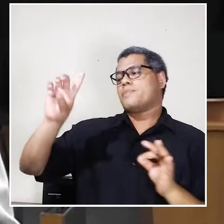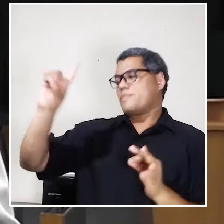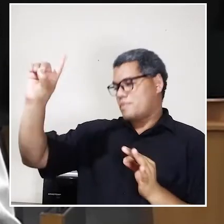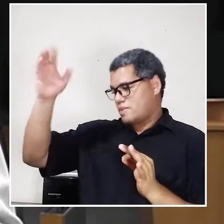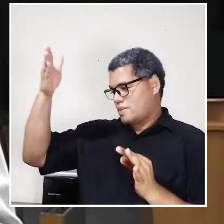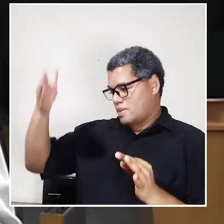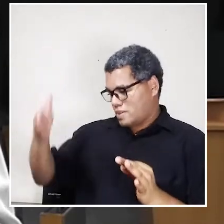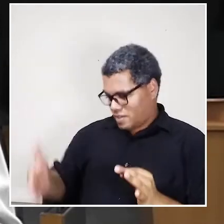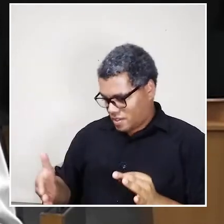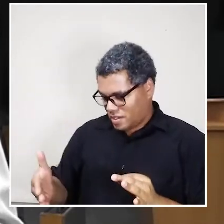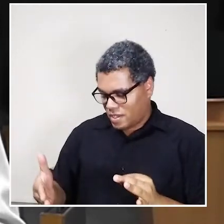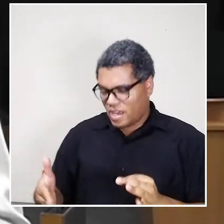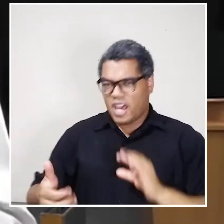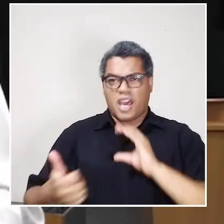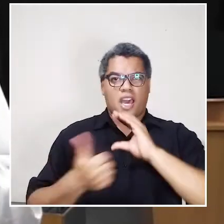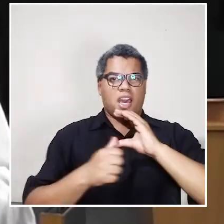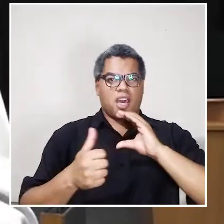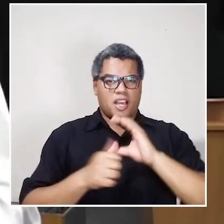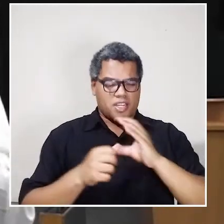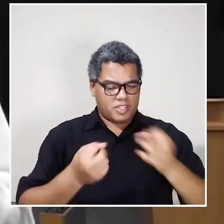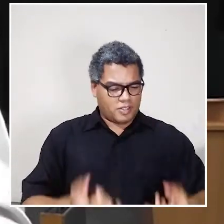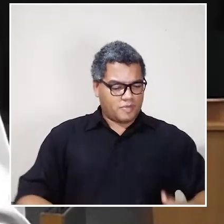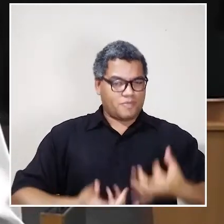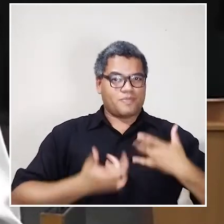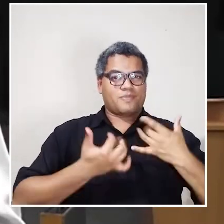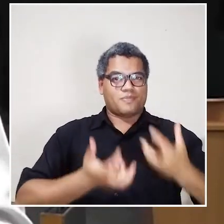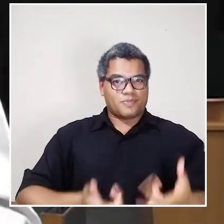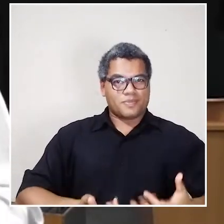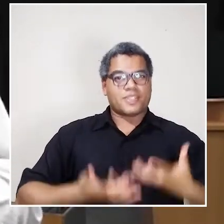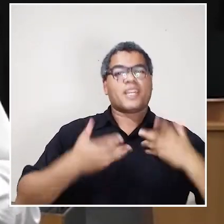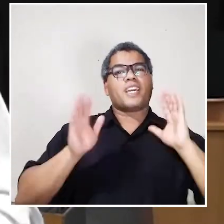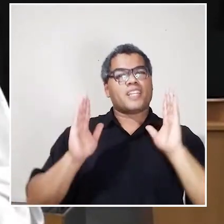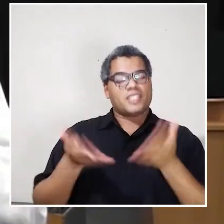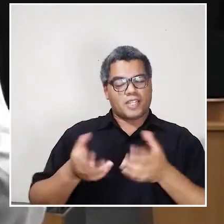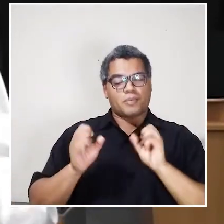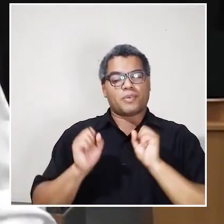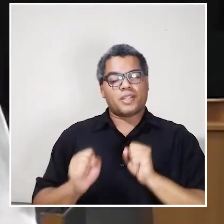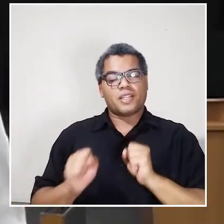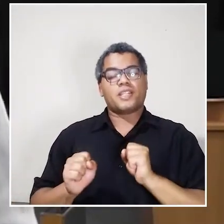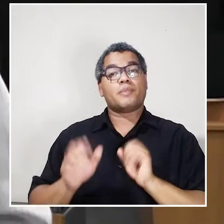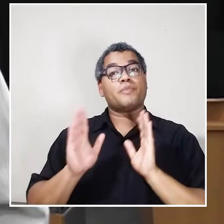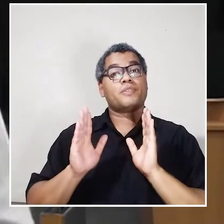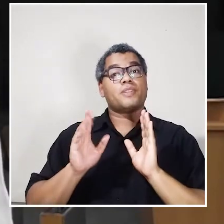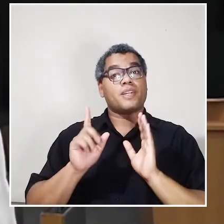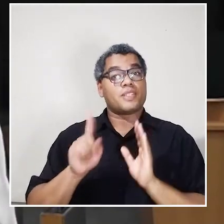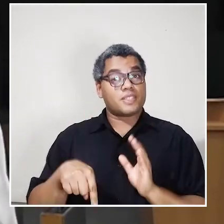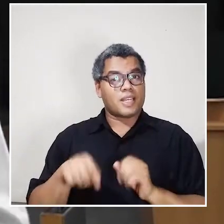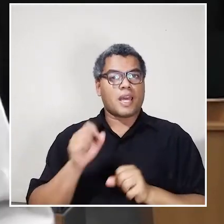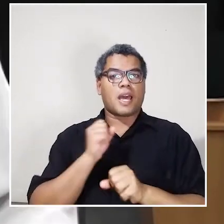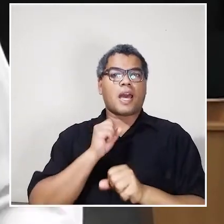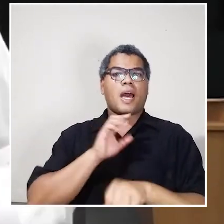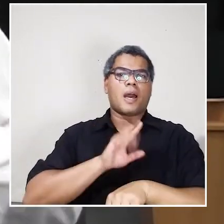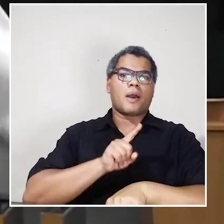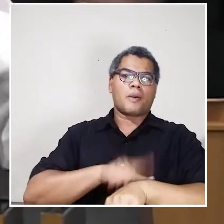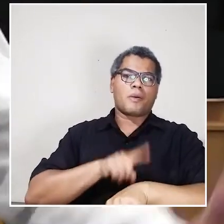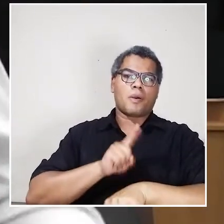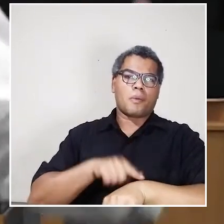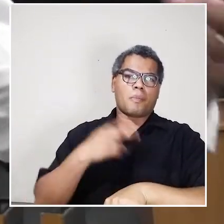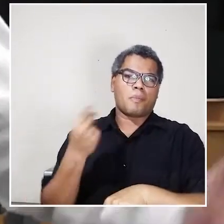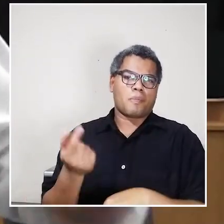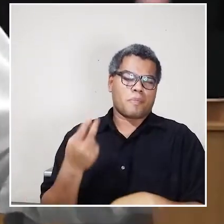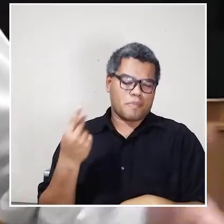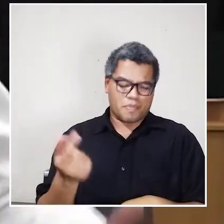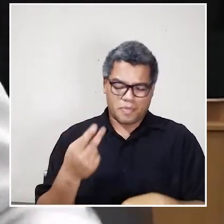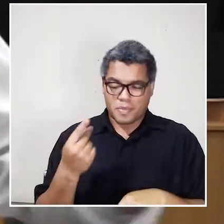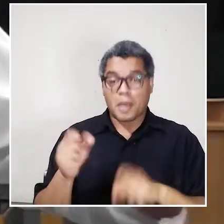andar. Nós não temos sido aqueles crentes fervorosos que já poderíamos ser há muito tempo. Nós temos nos escusado de